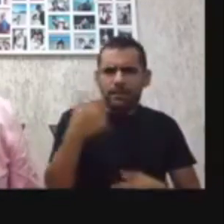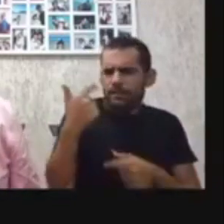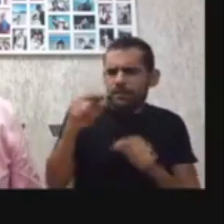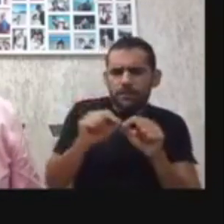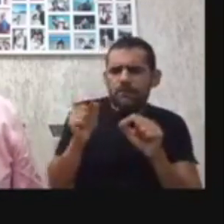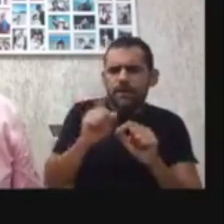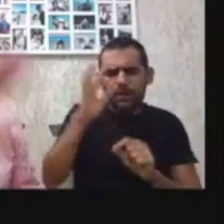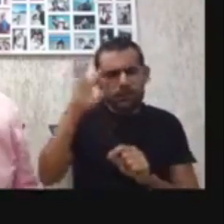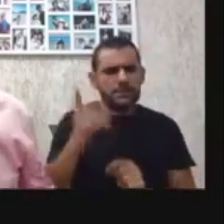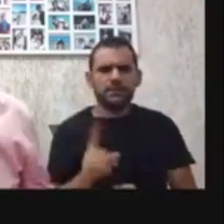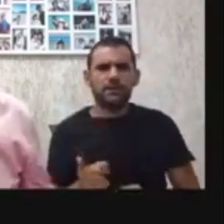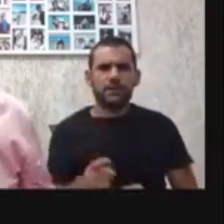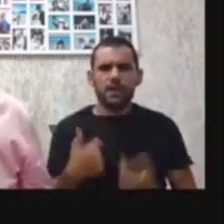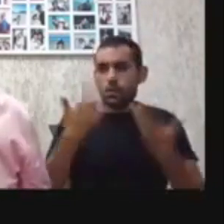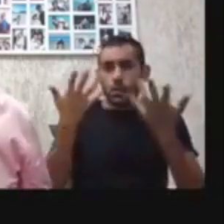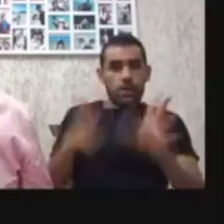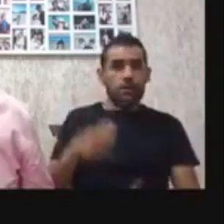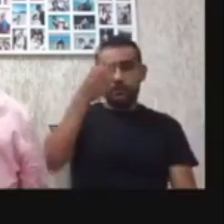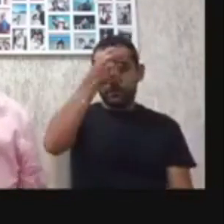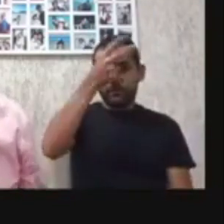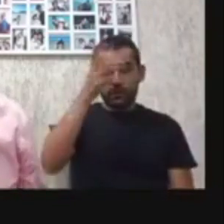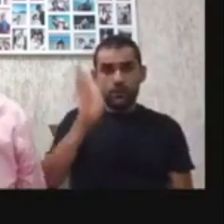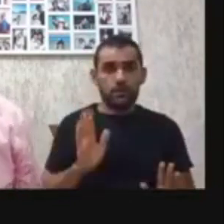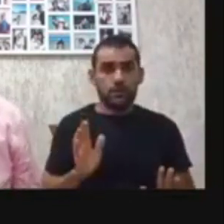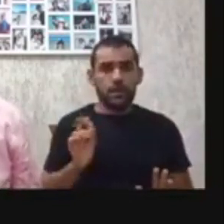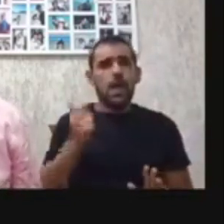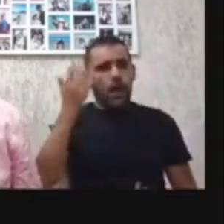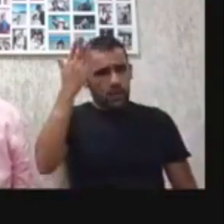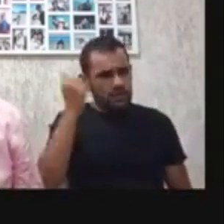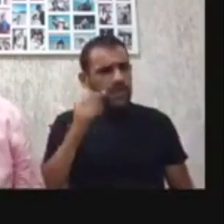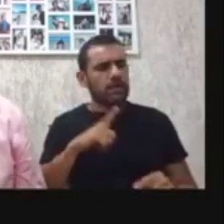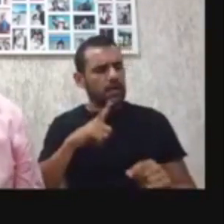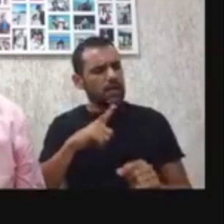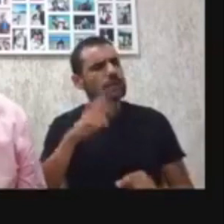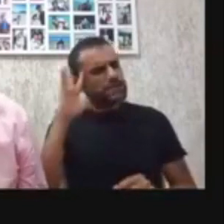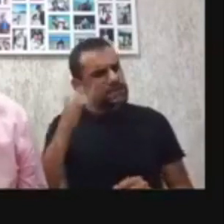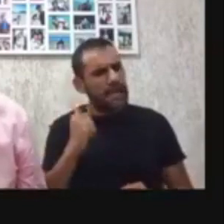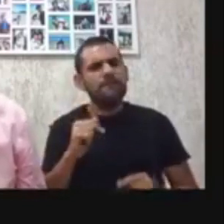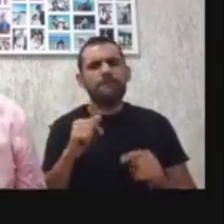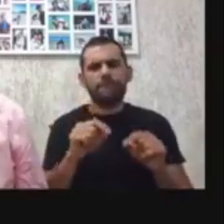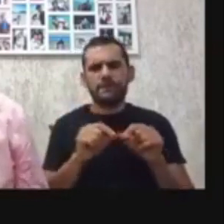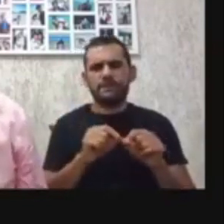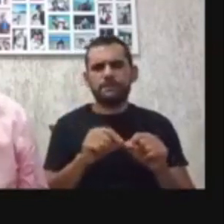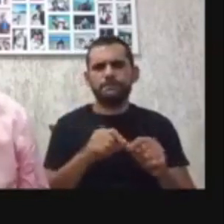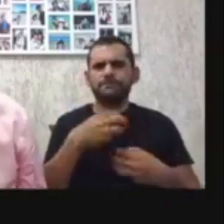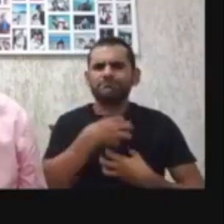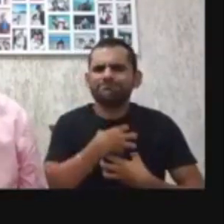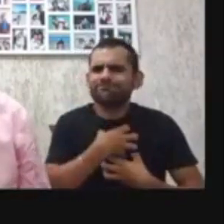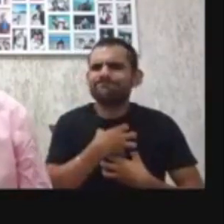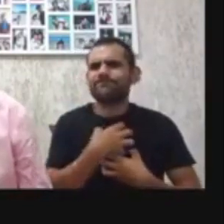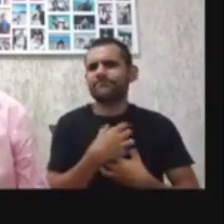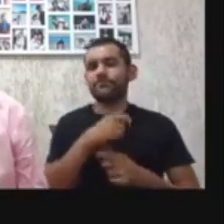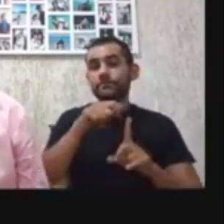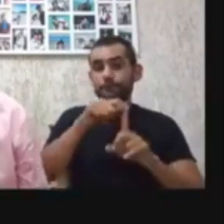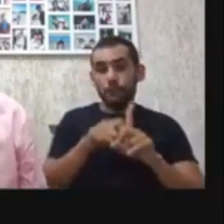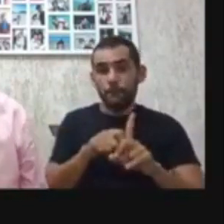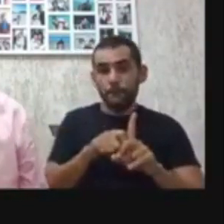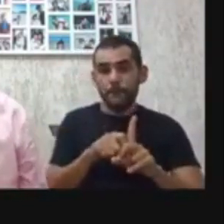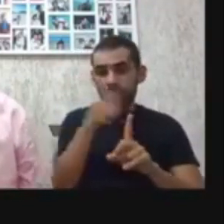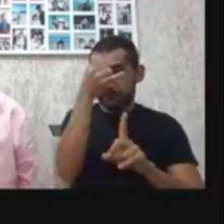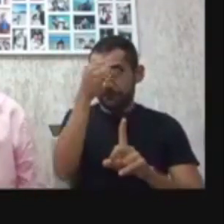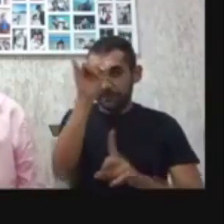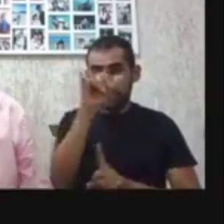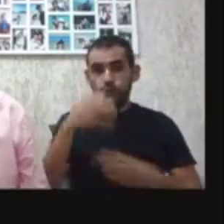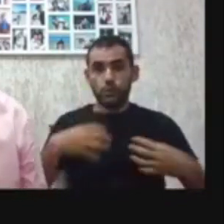vai acontecer. Eu não quero ser prefeito. Eu sei que tem jeito de fazer. Isso me incomoda muito em pleno mês de prevenção